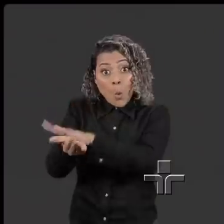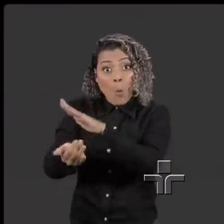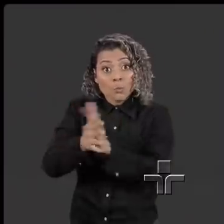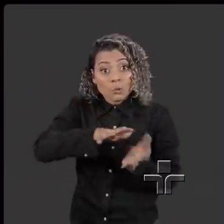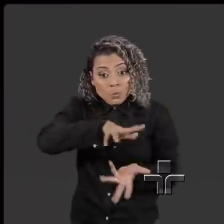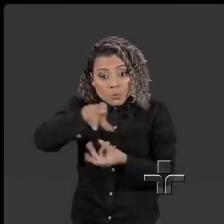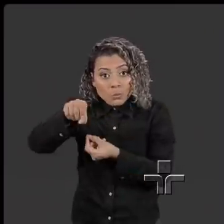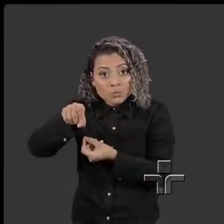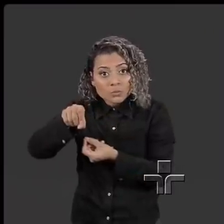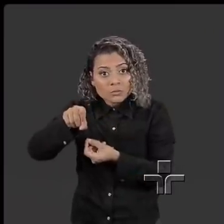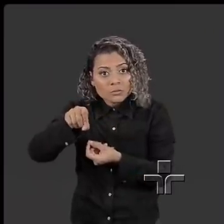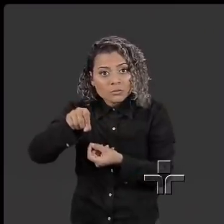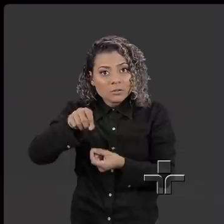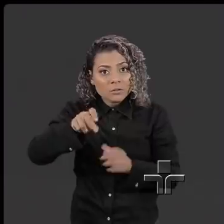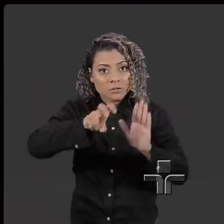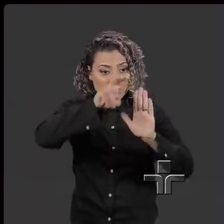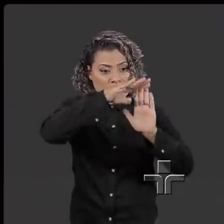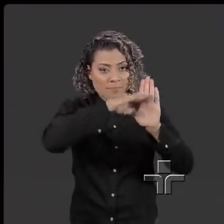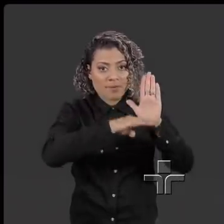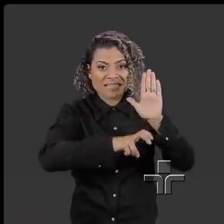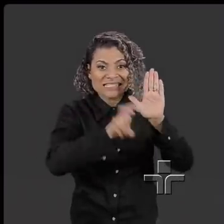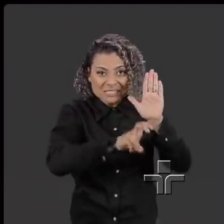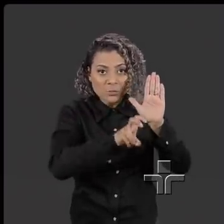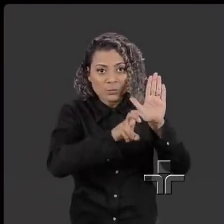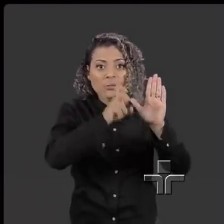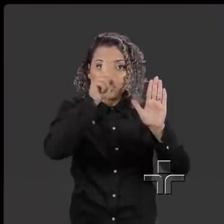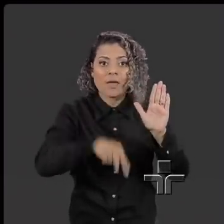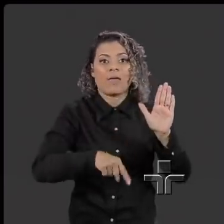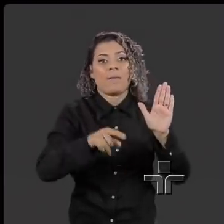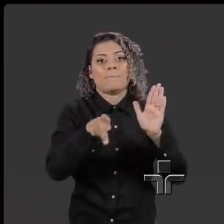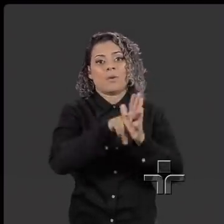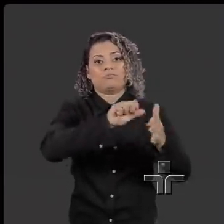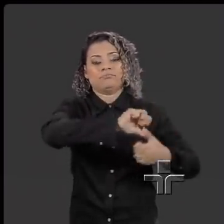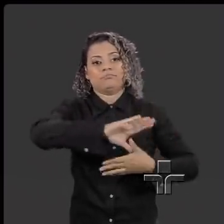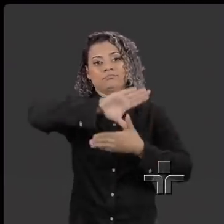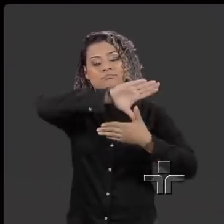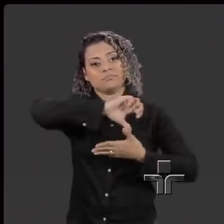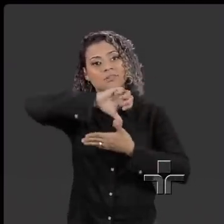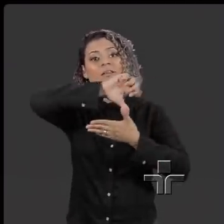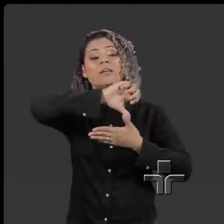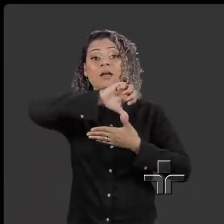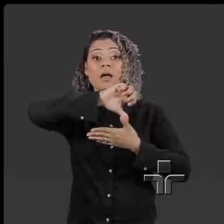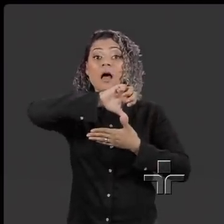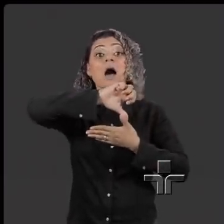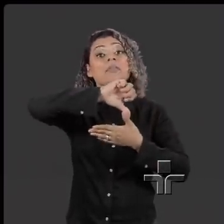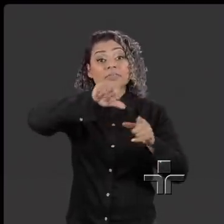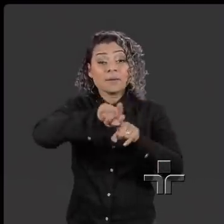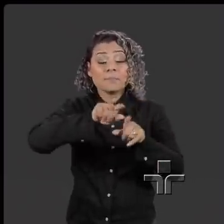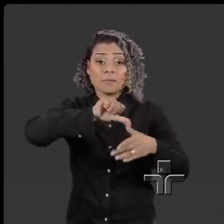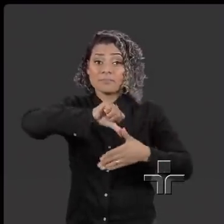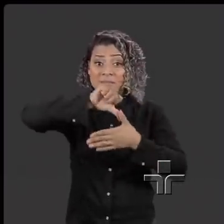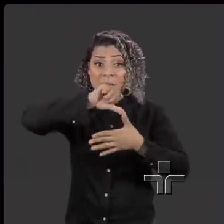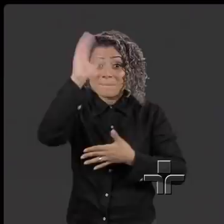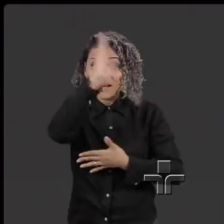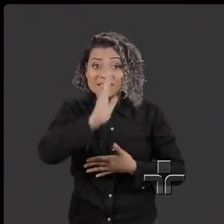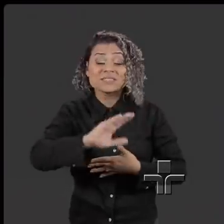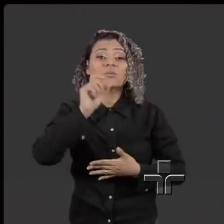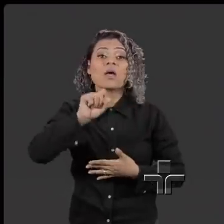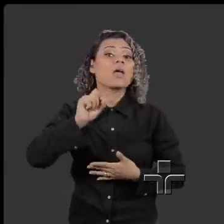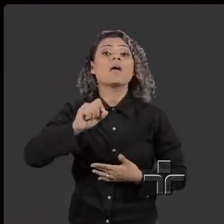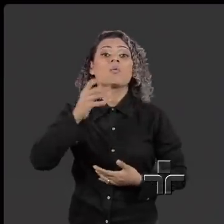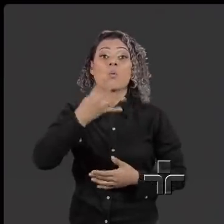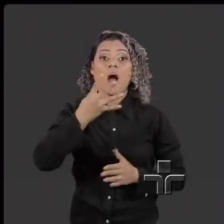mundo hoje, os 5 primeiros são latino-americanos. E o Brasil é o 4º país mais corrupto do